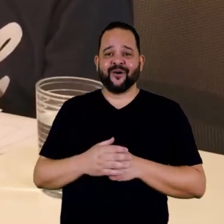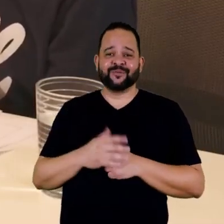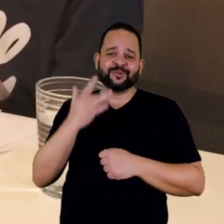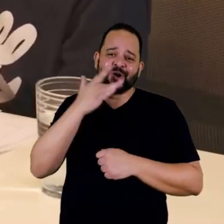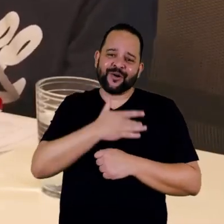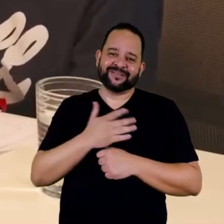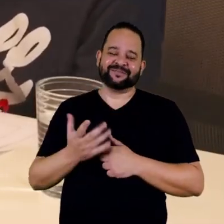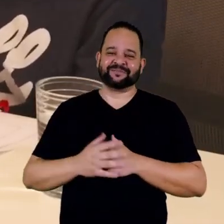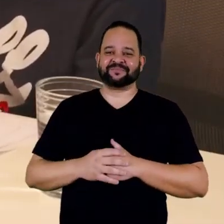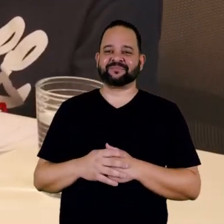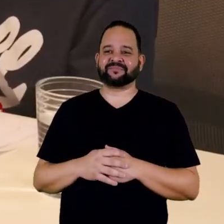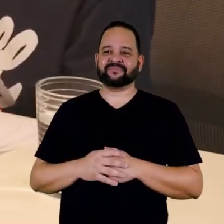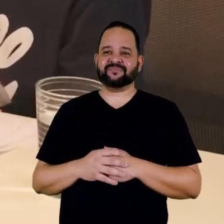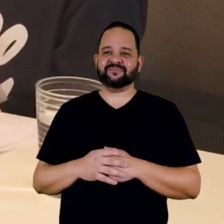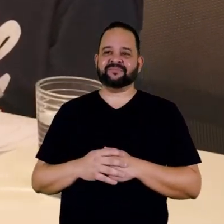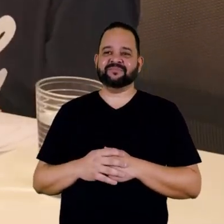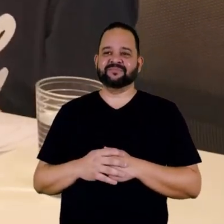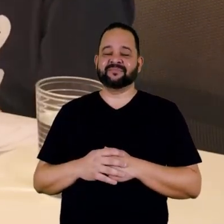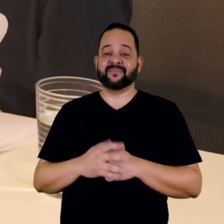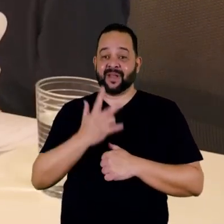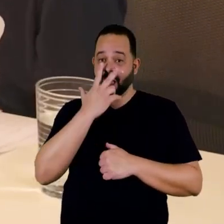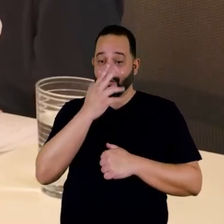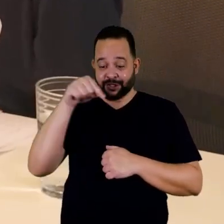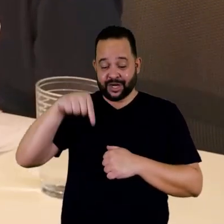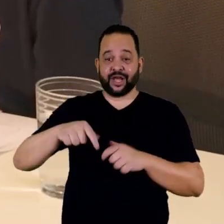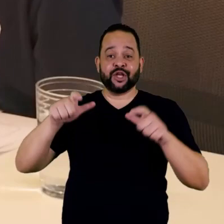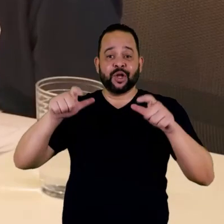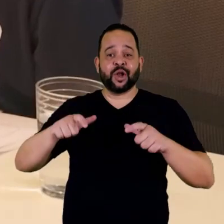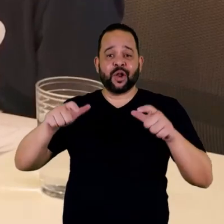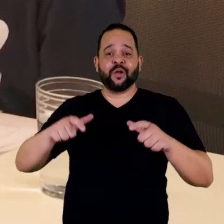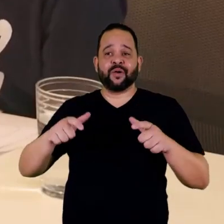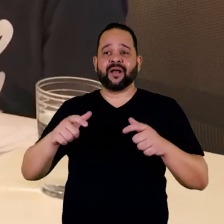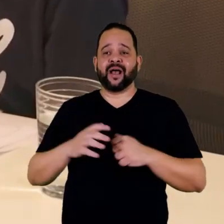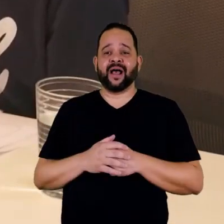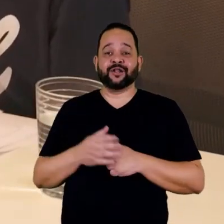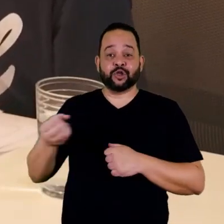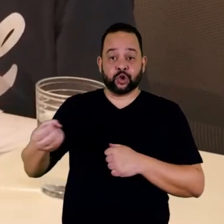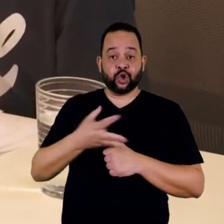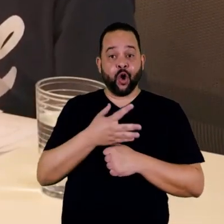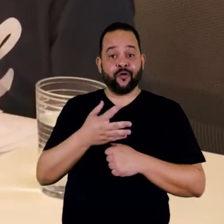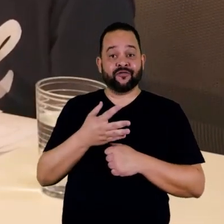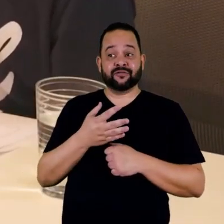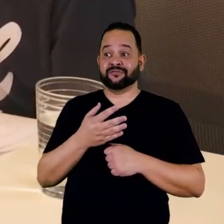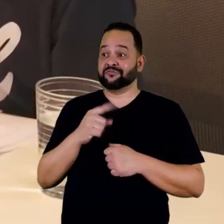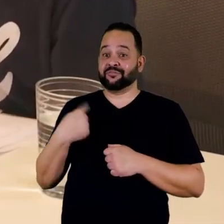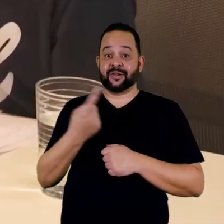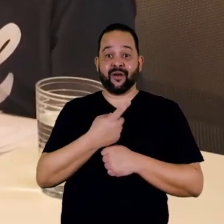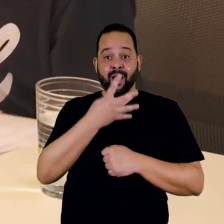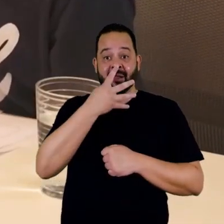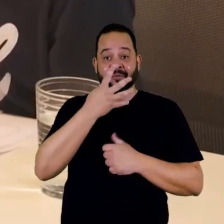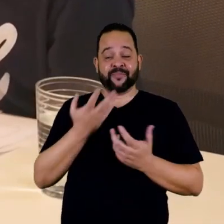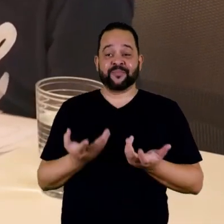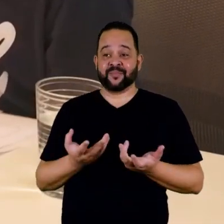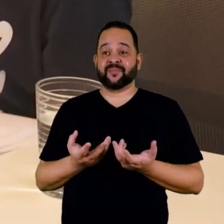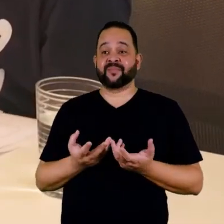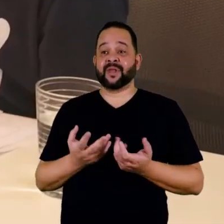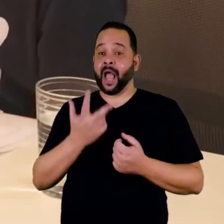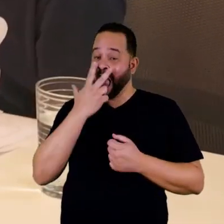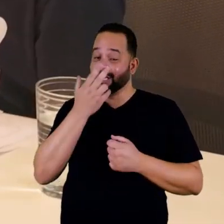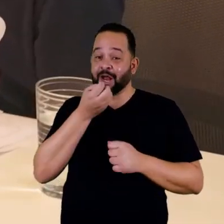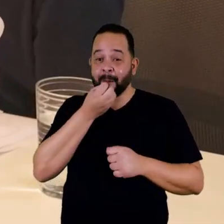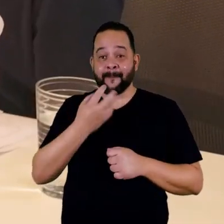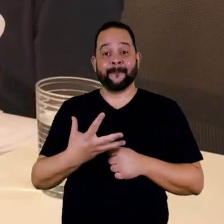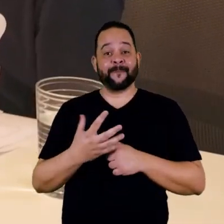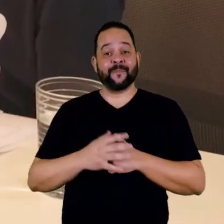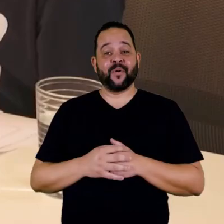Bem aconchegante eu achei esse lugar aqui é uma novidade pra gente né é eu